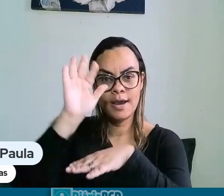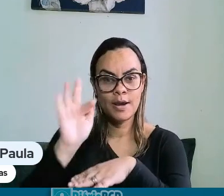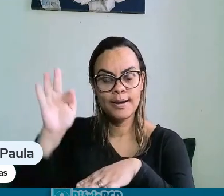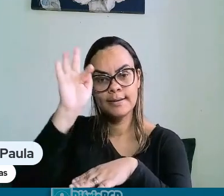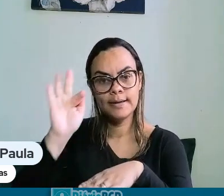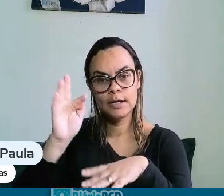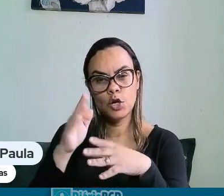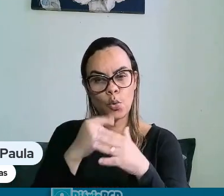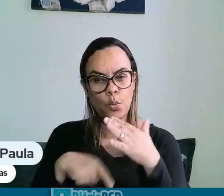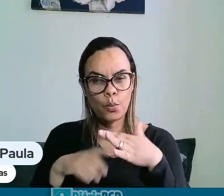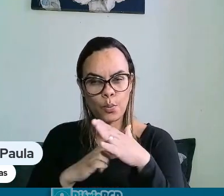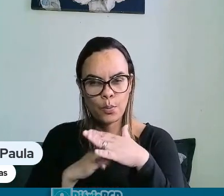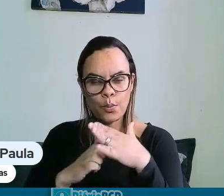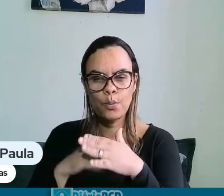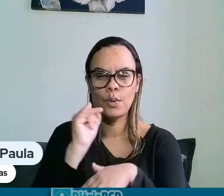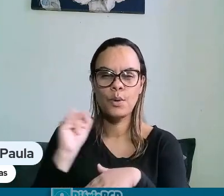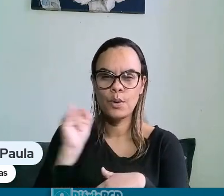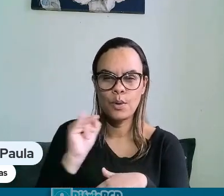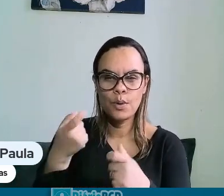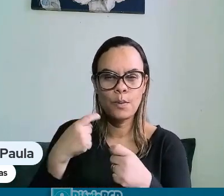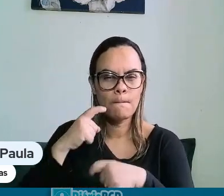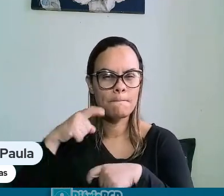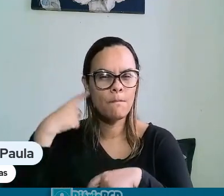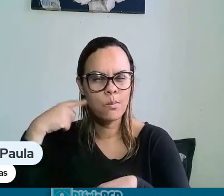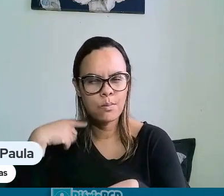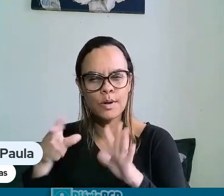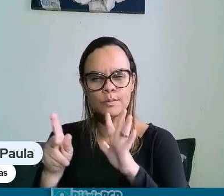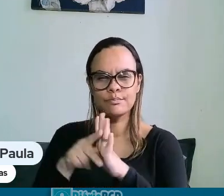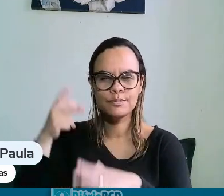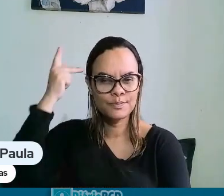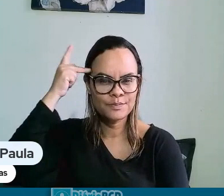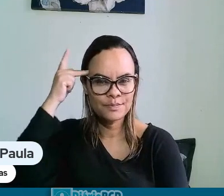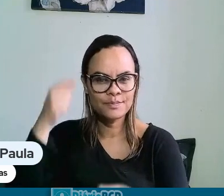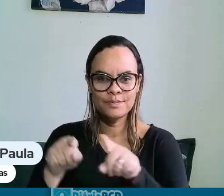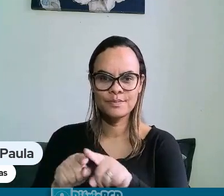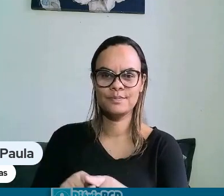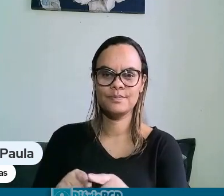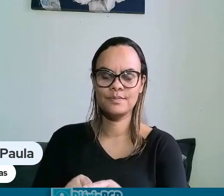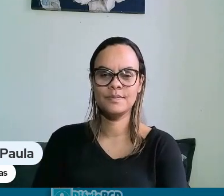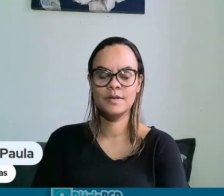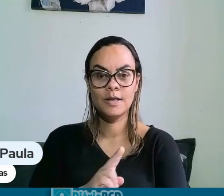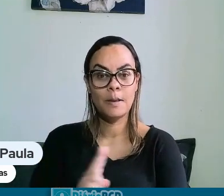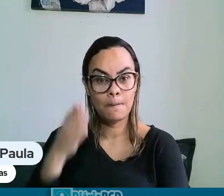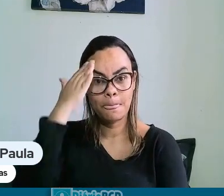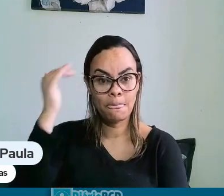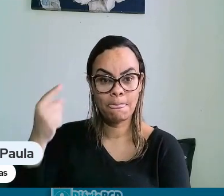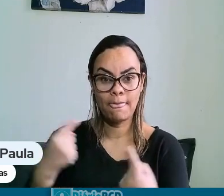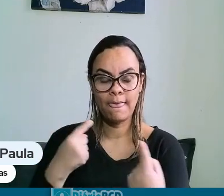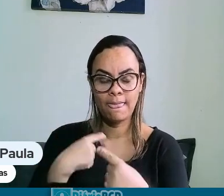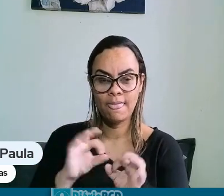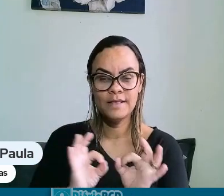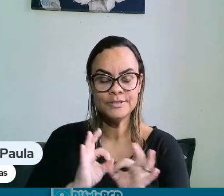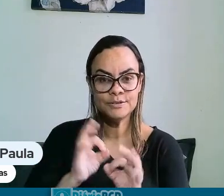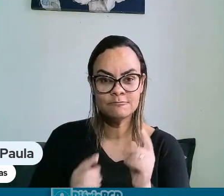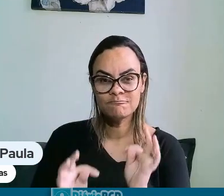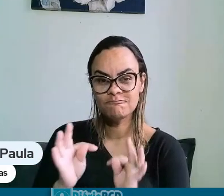FEComércio, também o Instituto dos Advogados de São Paulo, e é um dos principais nomes na discussão da reforma tributária